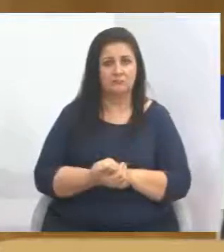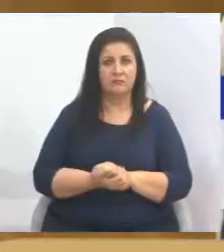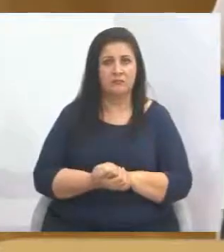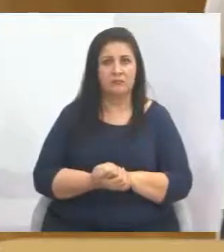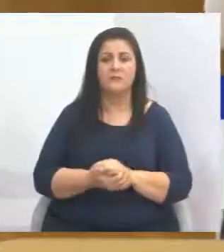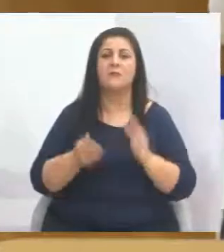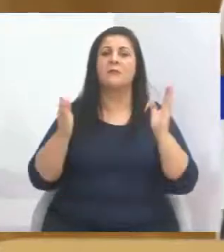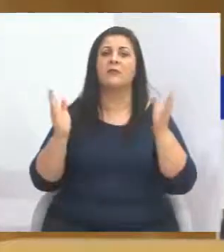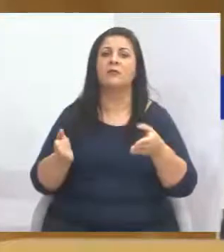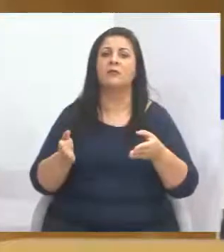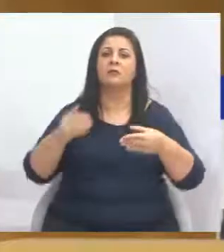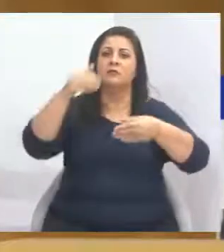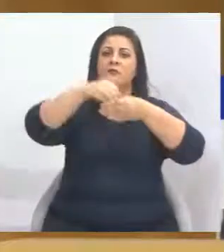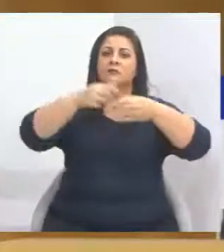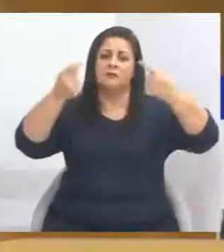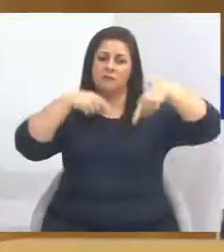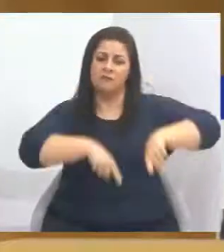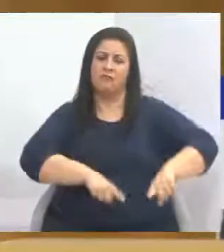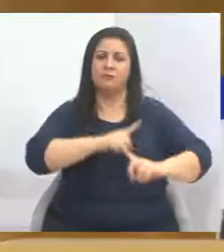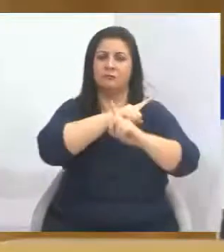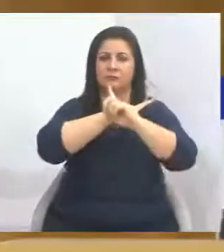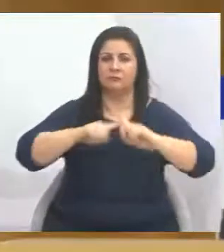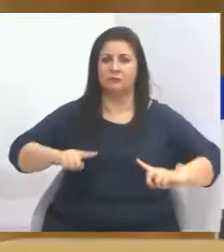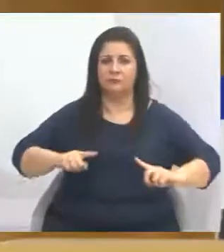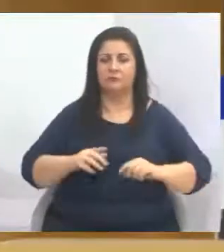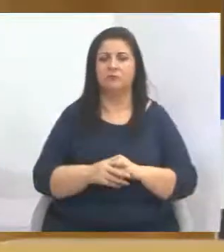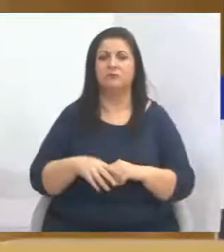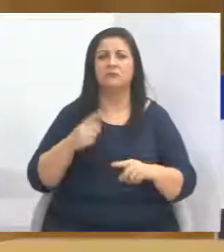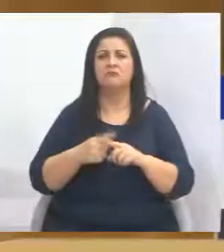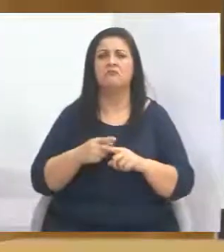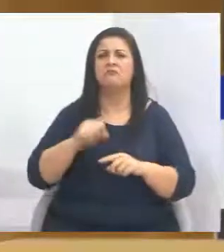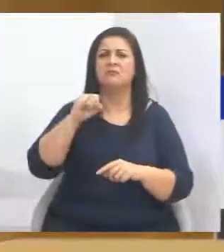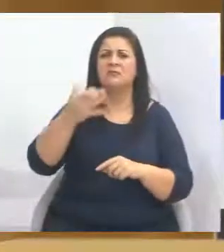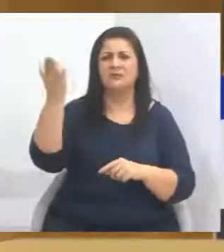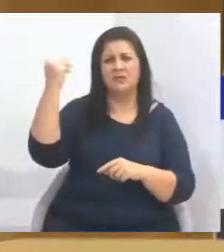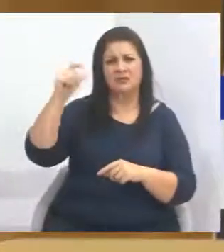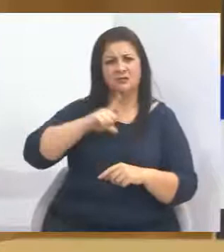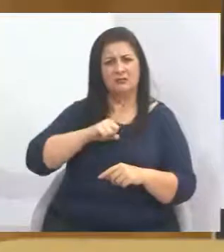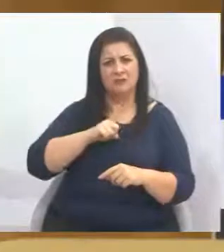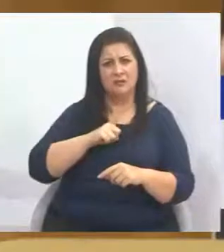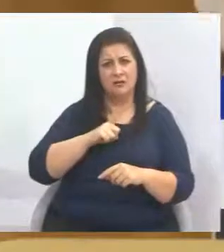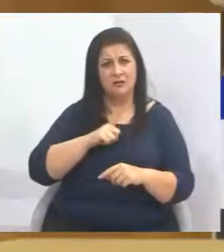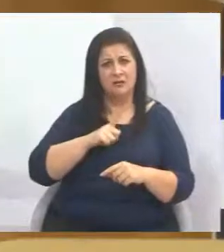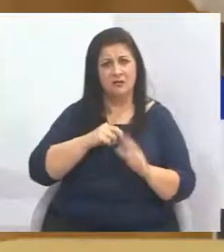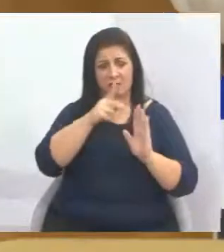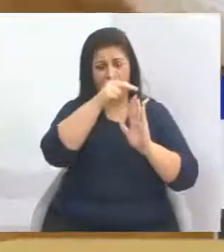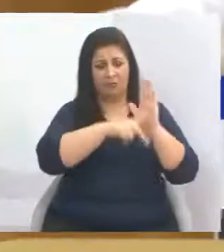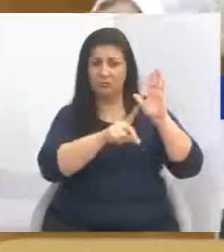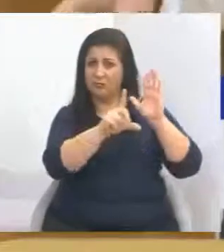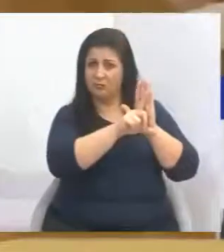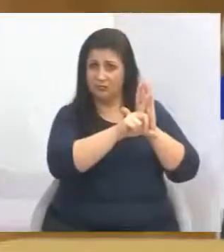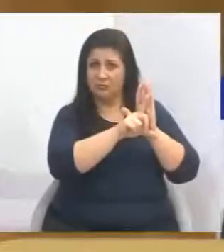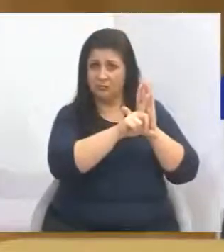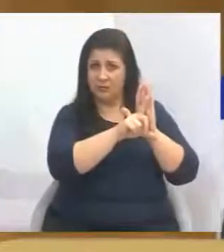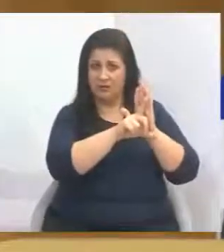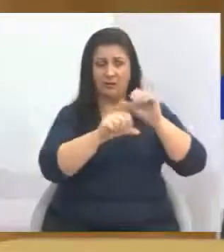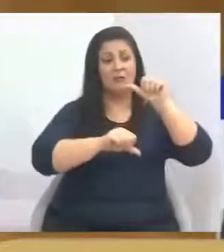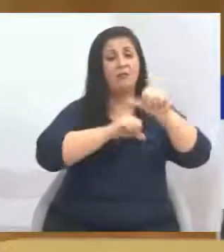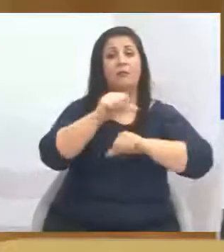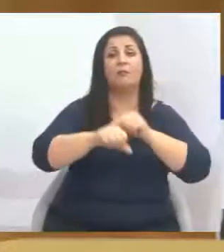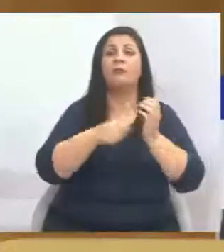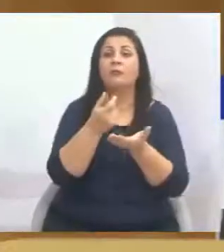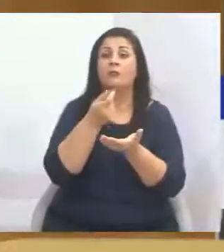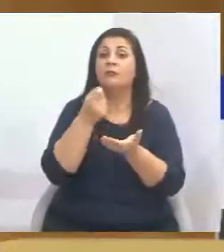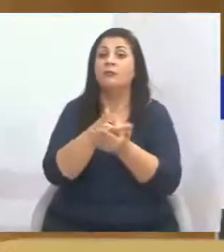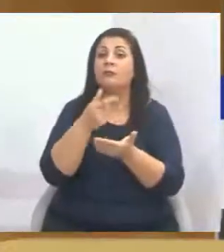então hoje eu vou votar contrário ao veto, porque se já houve precedente de fazer projeto nessa casa aqui, e alterar a